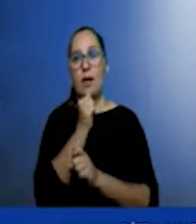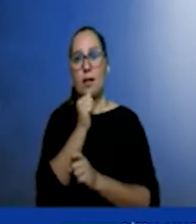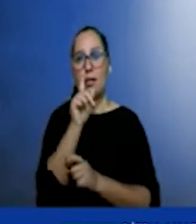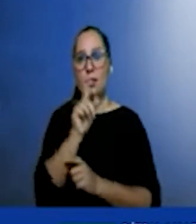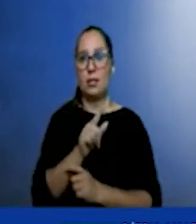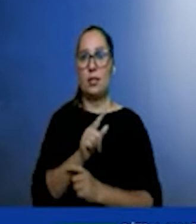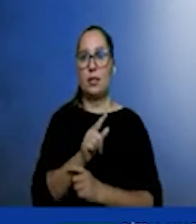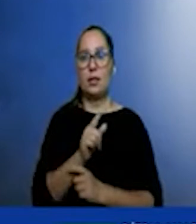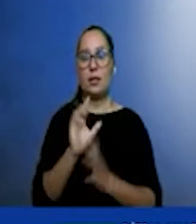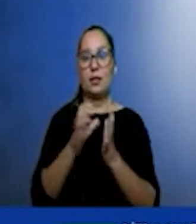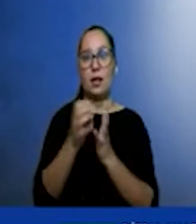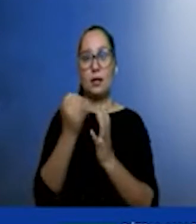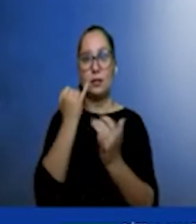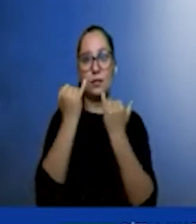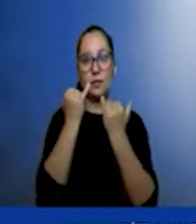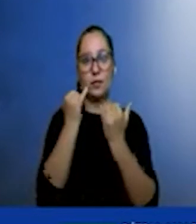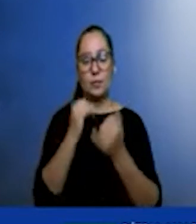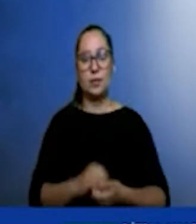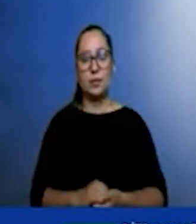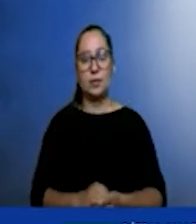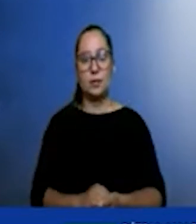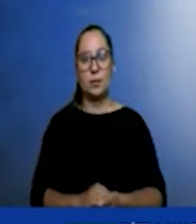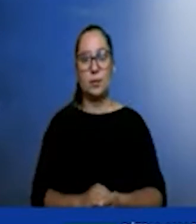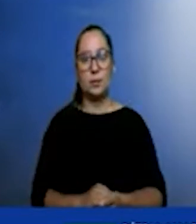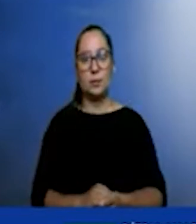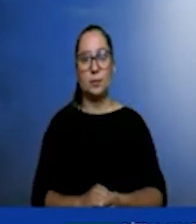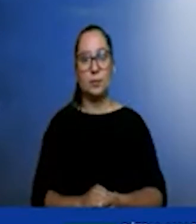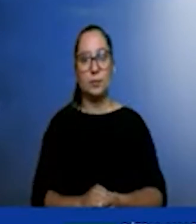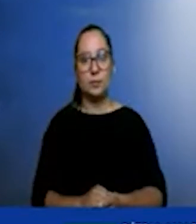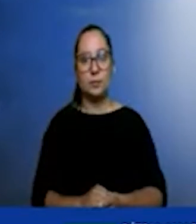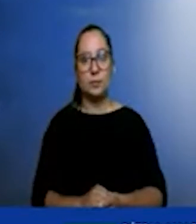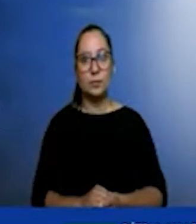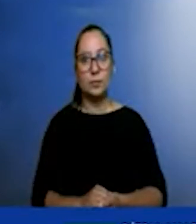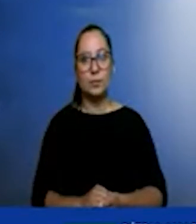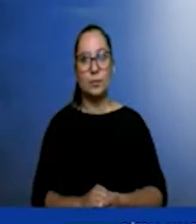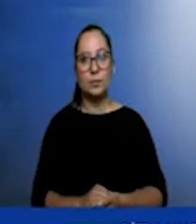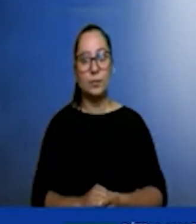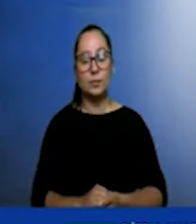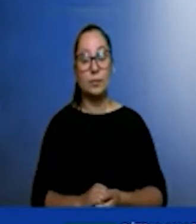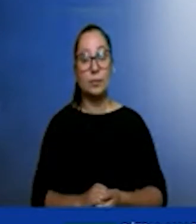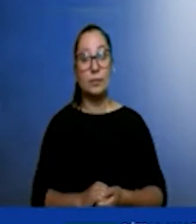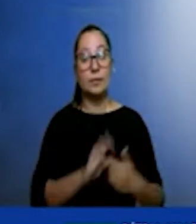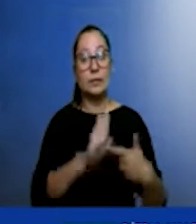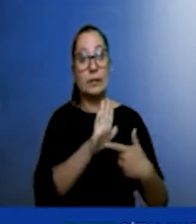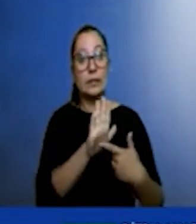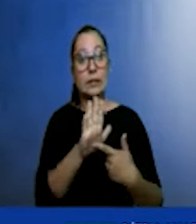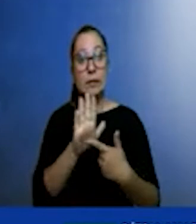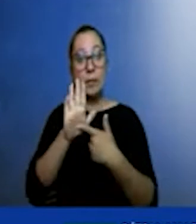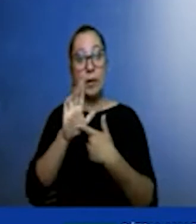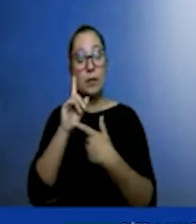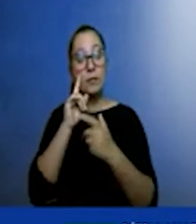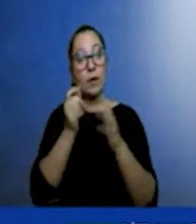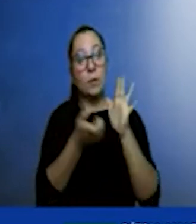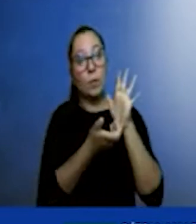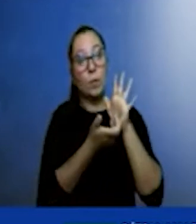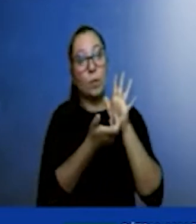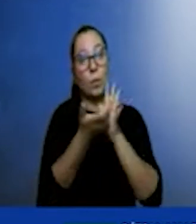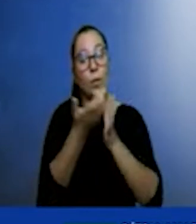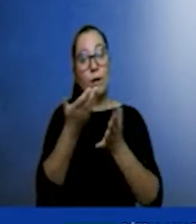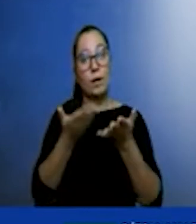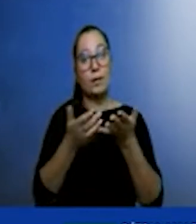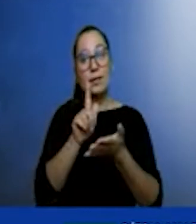dados ainda, mas o lado esquerdo é quantas gramas de CO2 nós